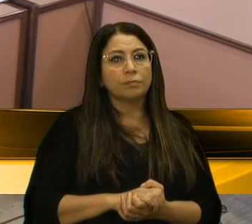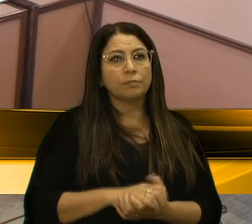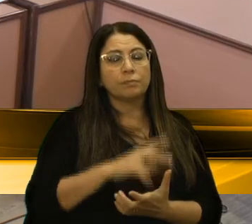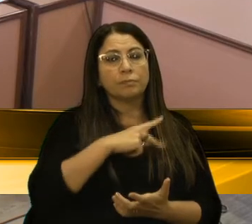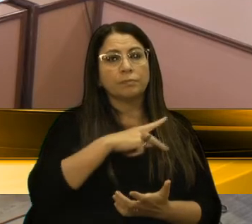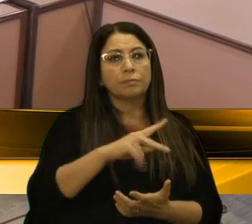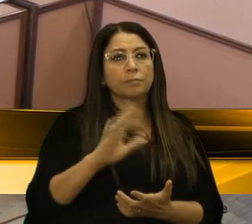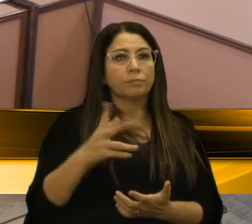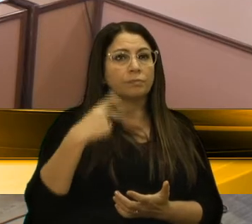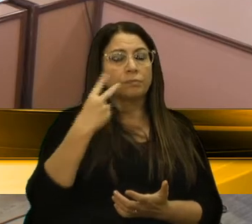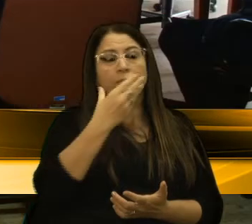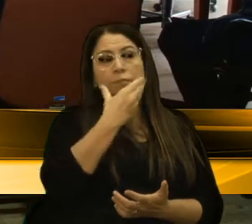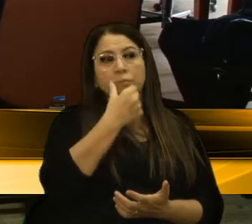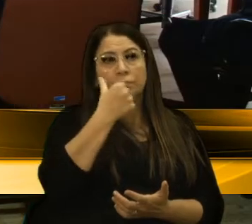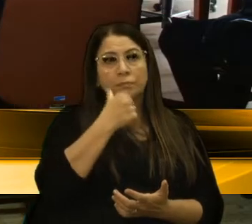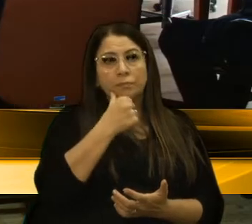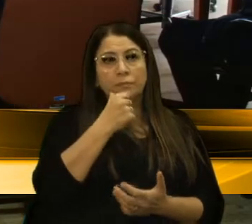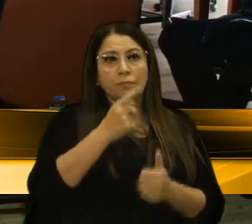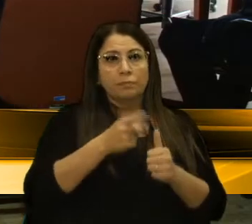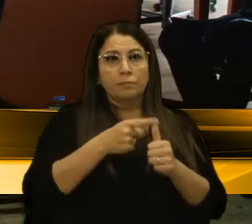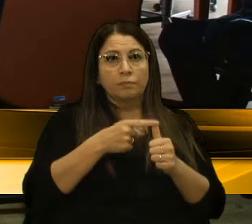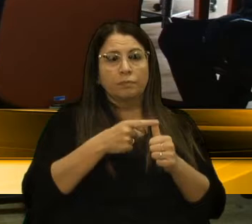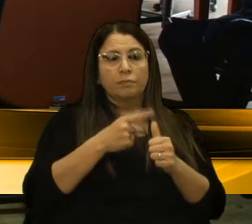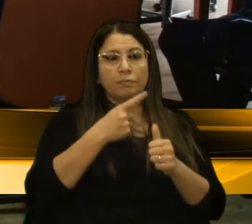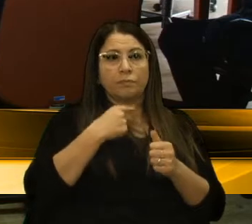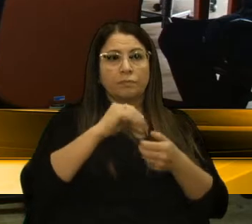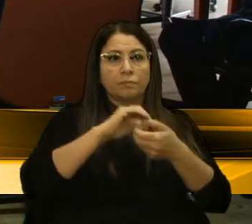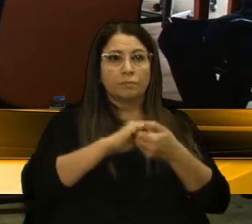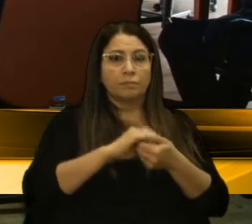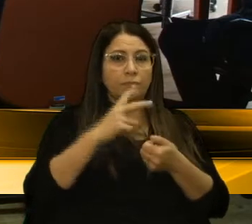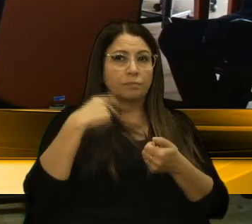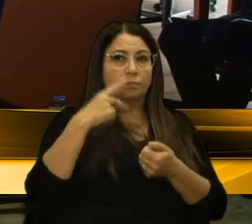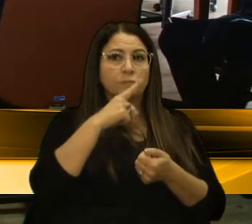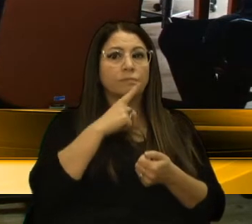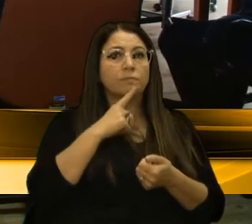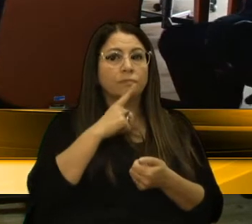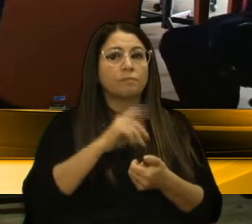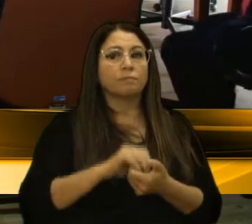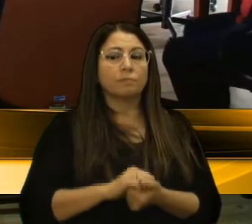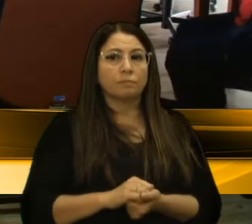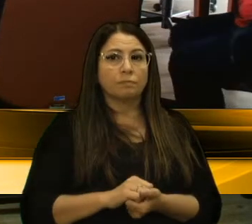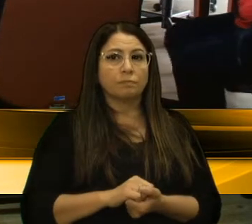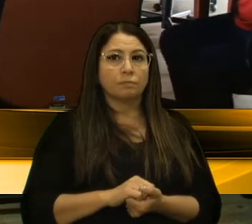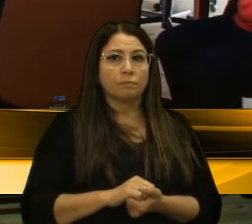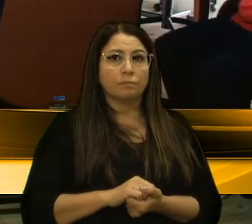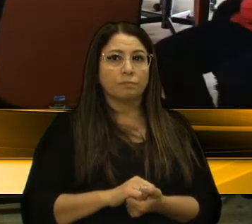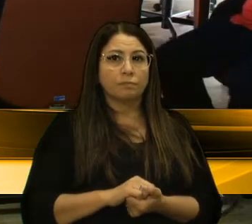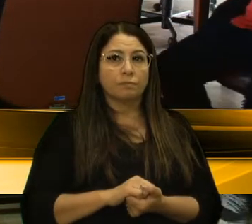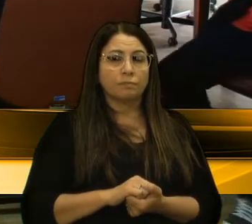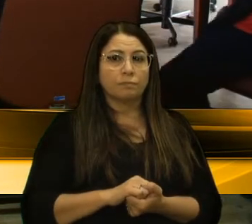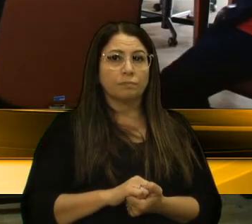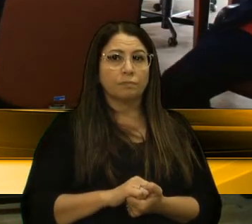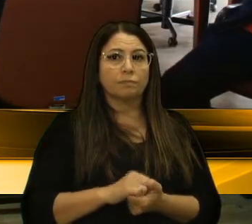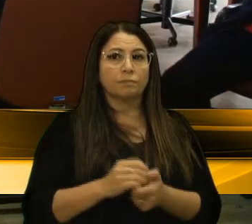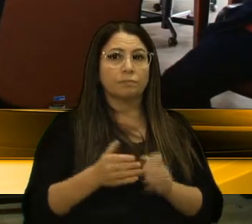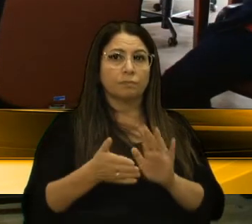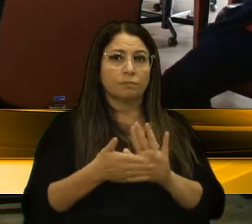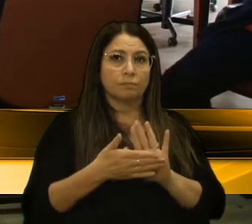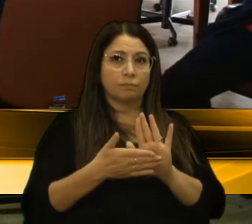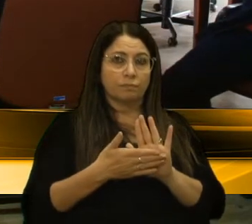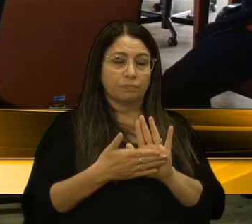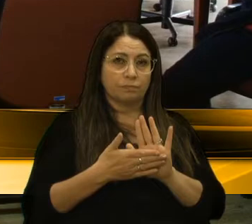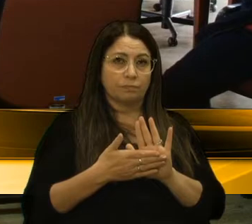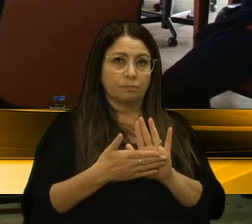senhor presidente, senhoras e senhores vereadores, primeiro gostaria de cumprimentar o vereador Alberto Meneguzzi pela proposta, né,